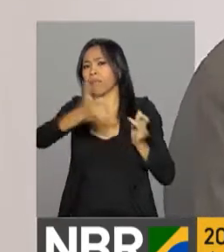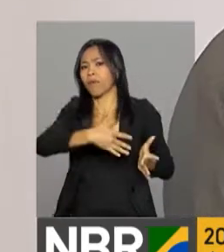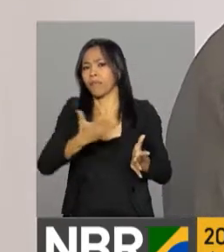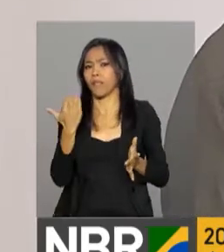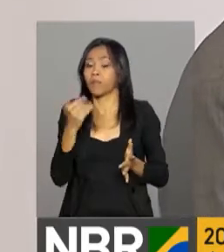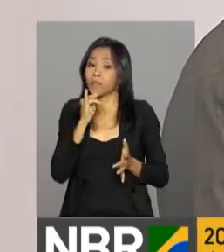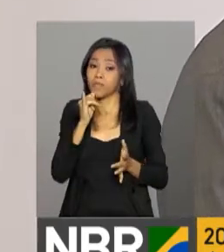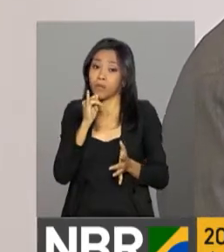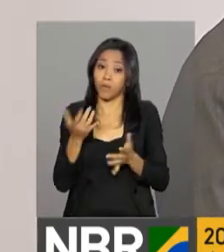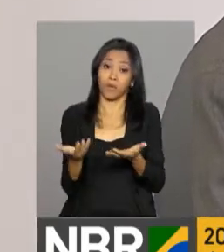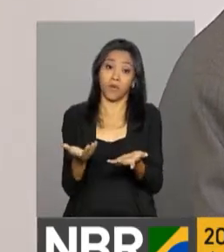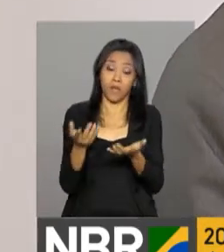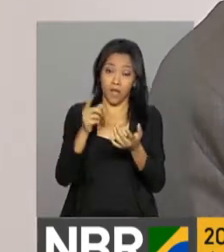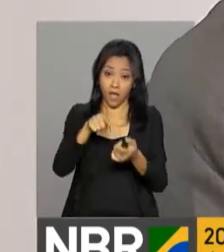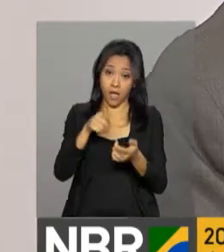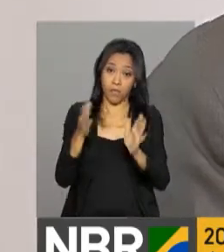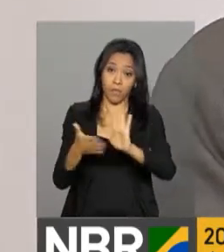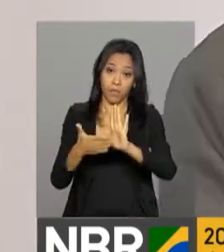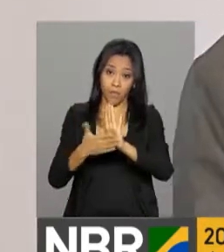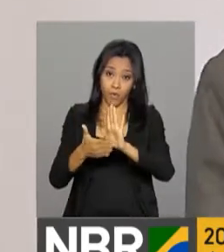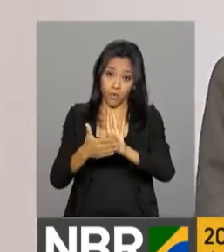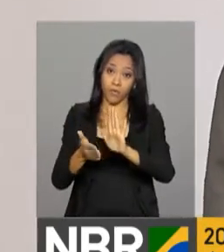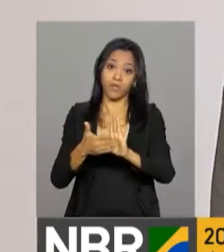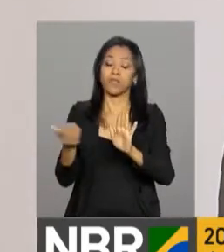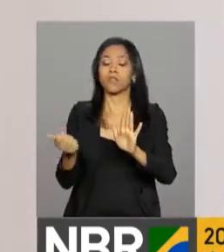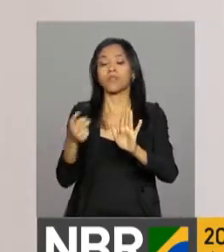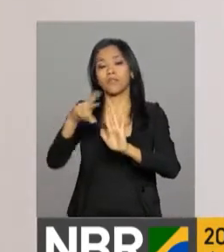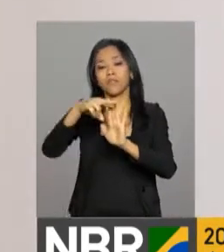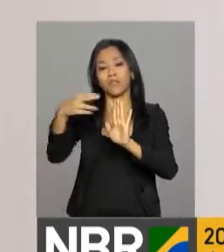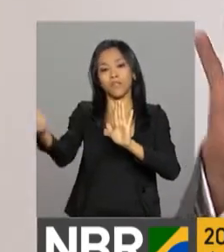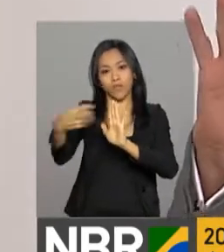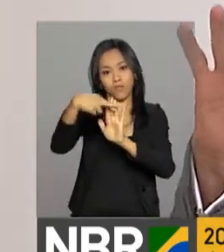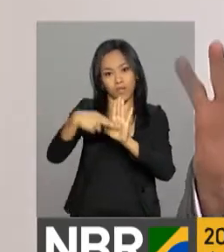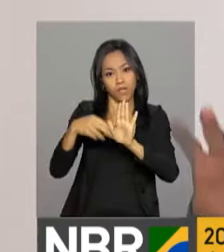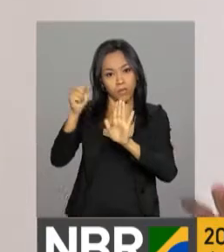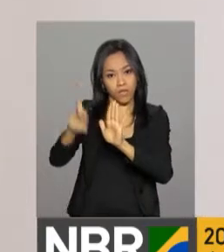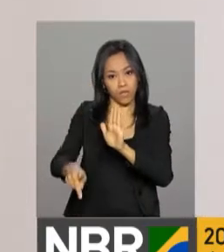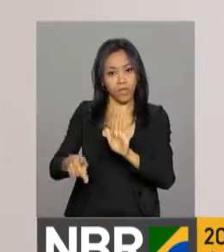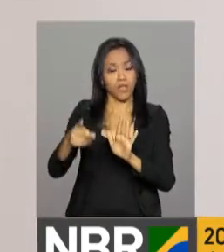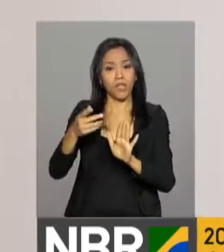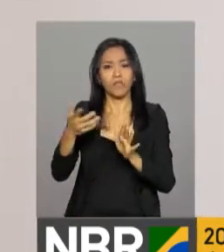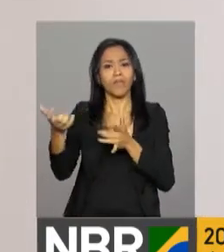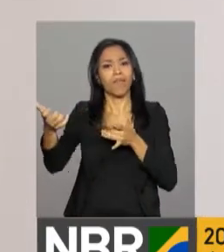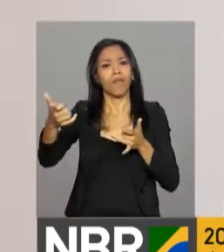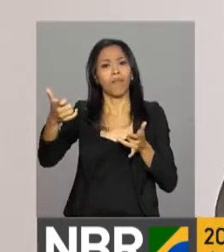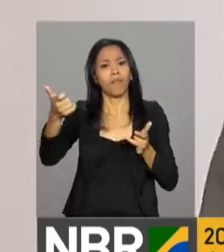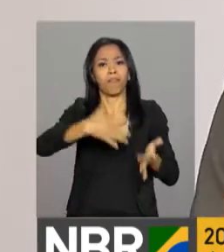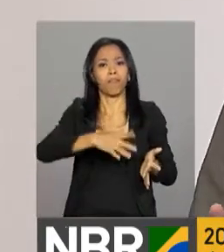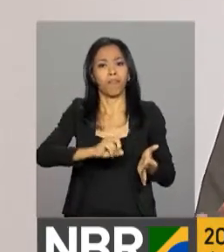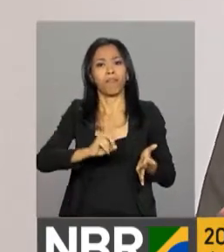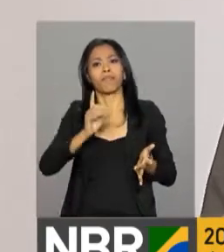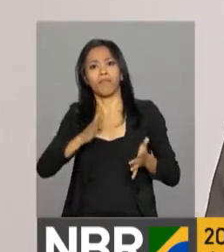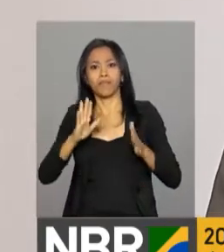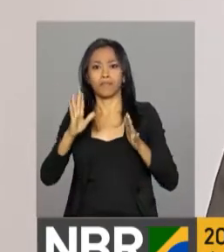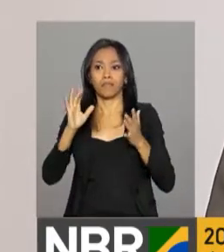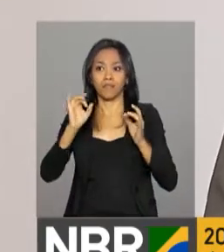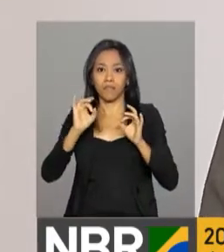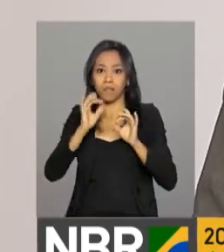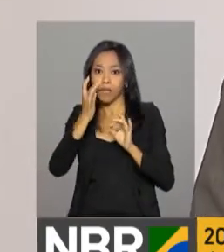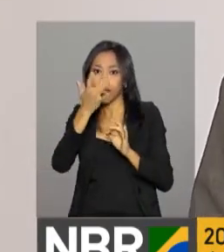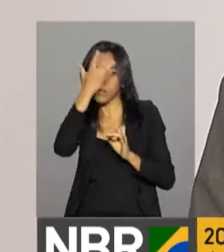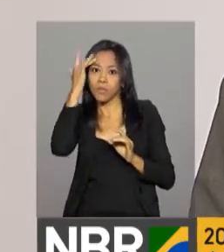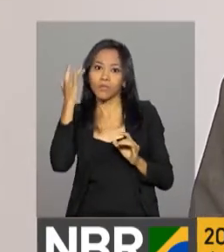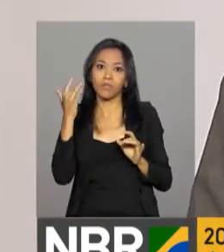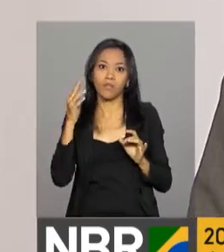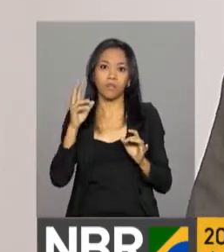não foi preciso desempenhar porque ela estava sempre a bosta né ela sempre na superfície e como está na superfície a